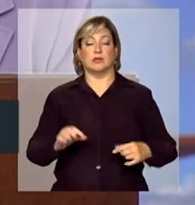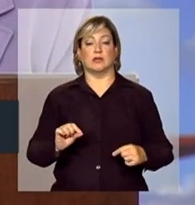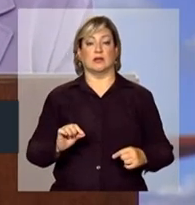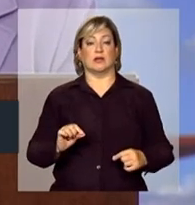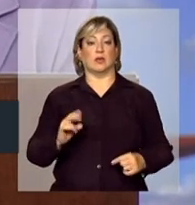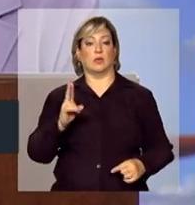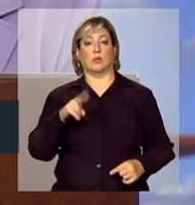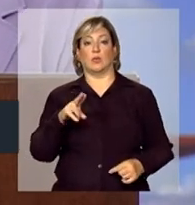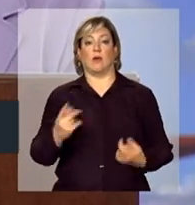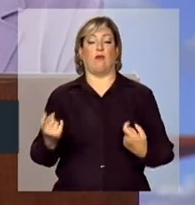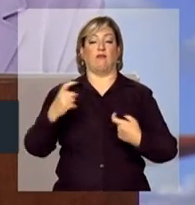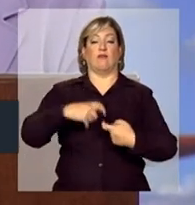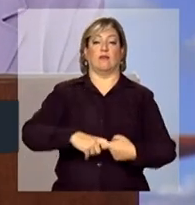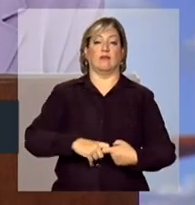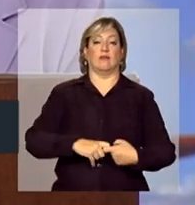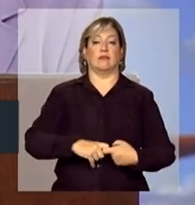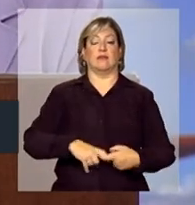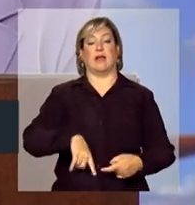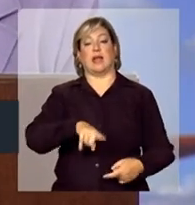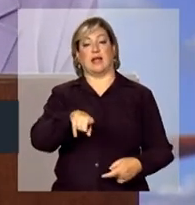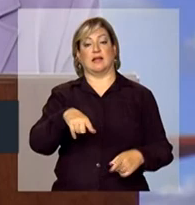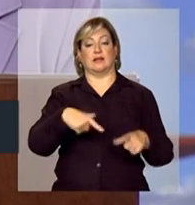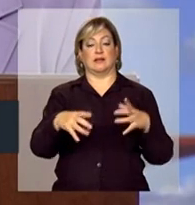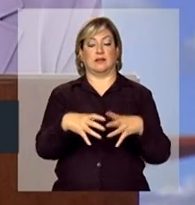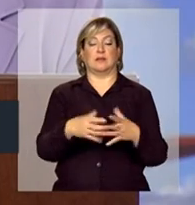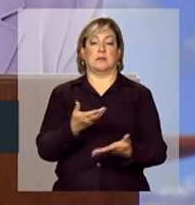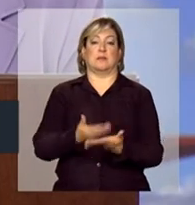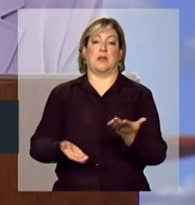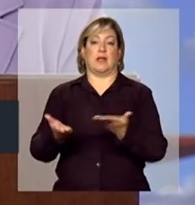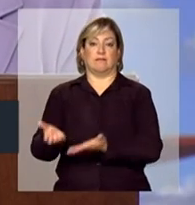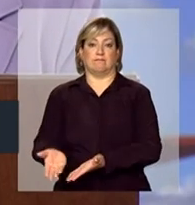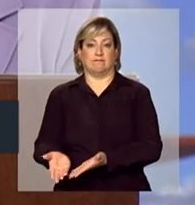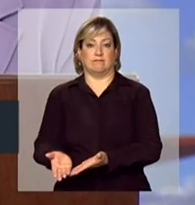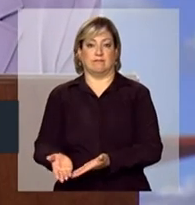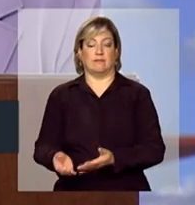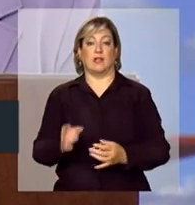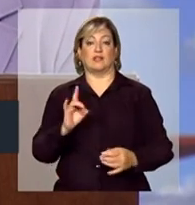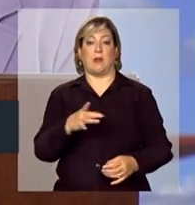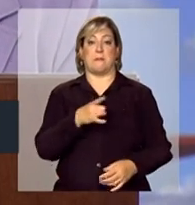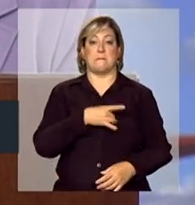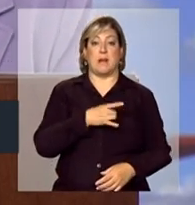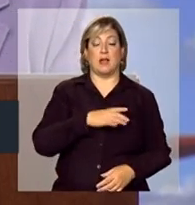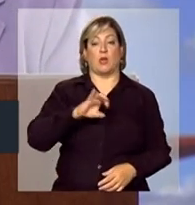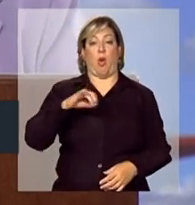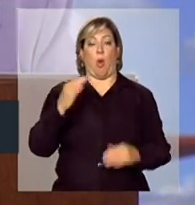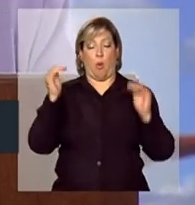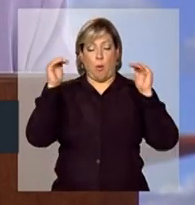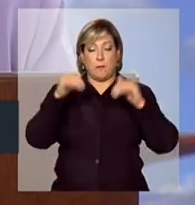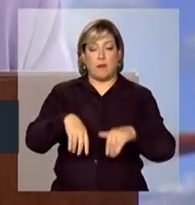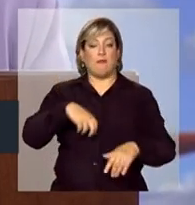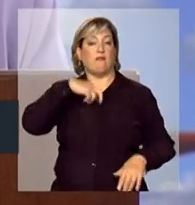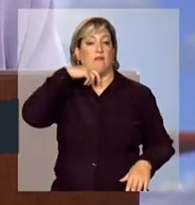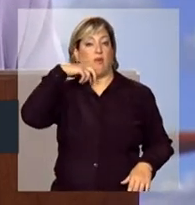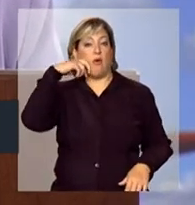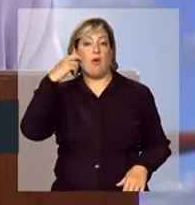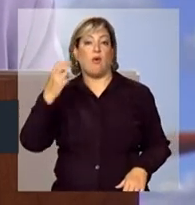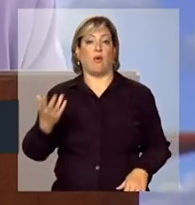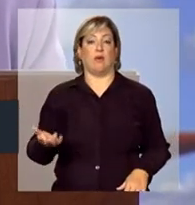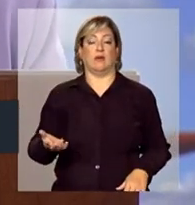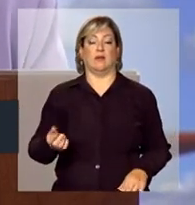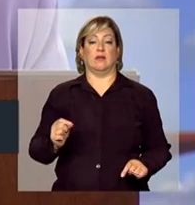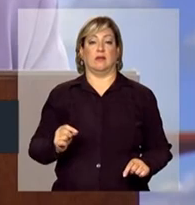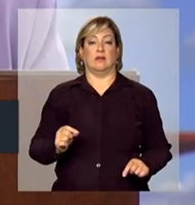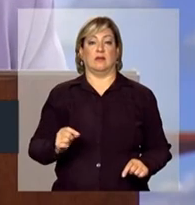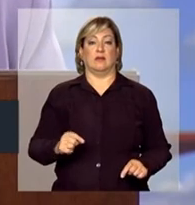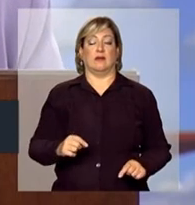retorna e o serviço a perde isso ocorre por medo humilhação vergonha e